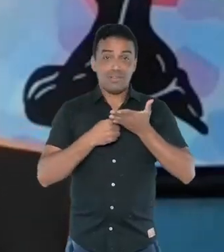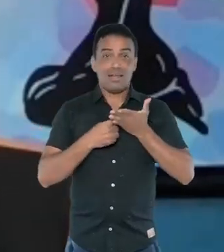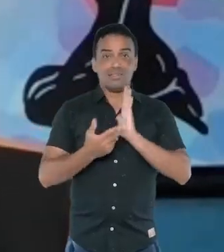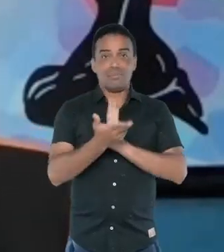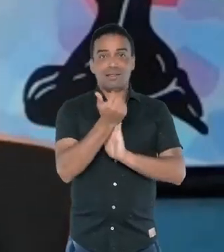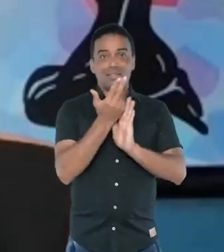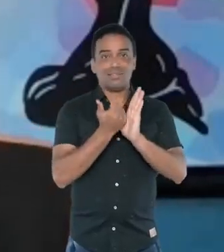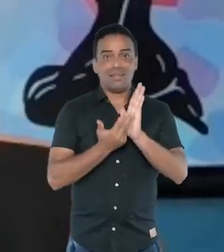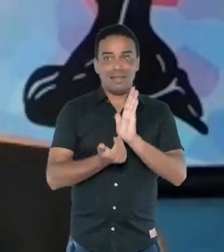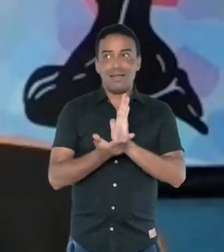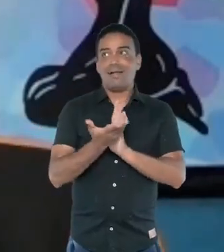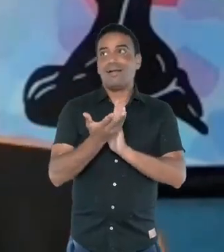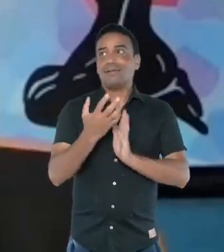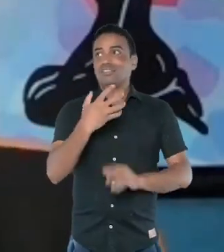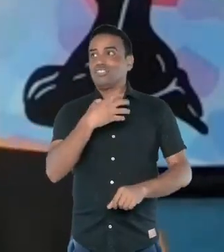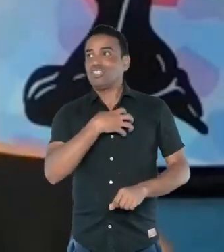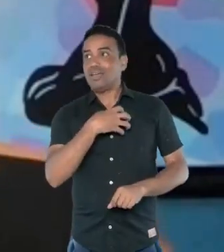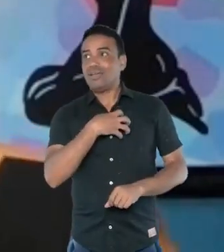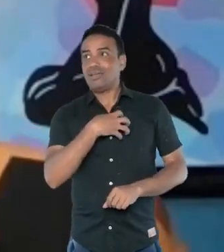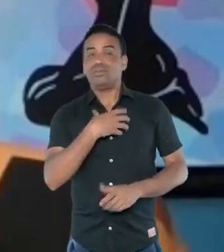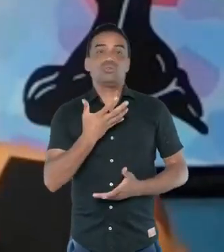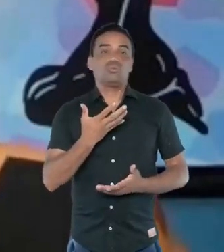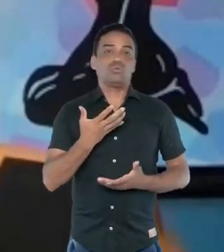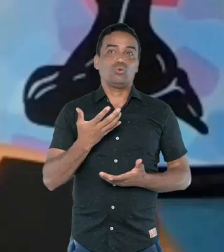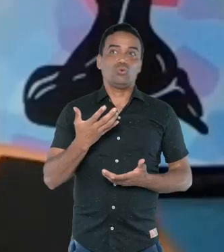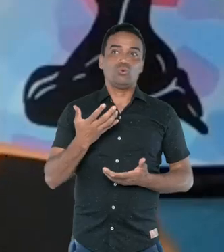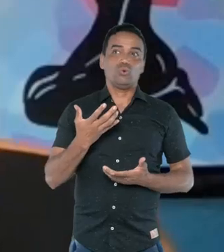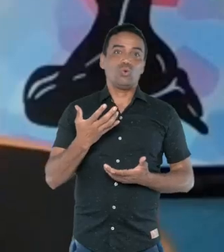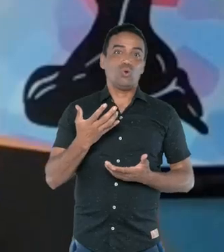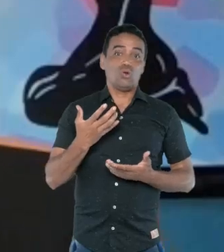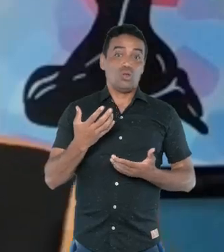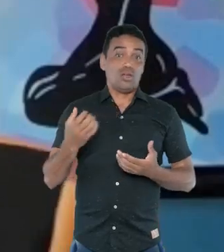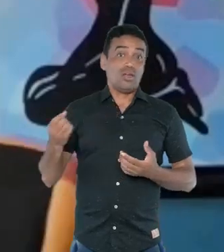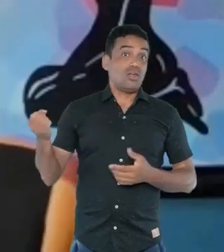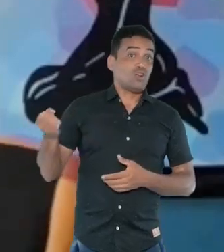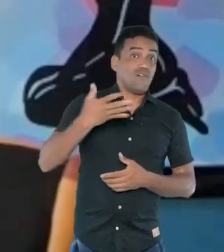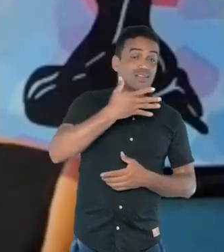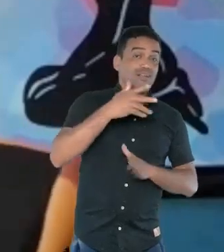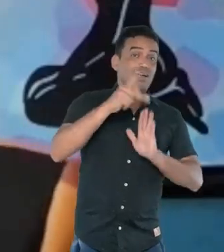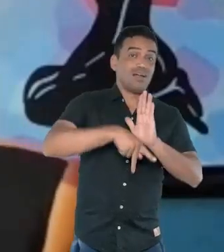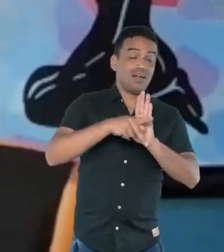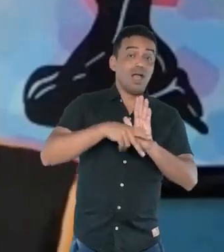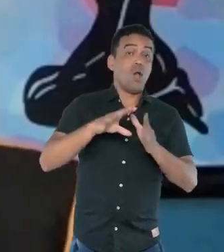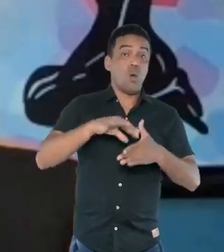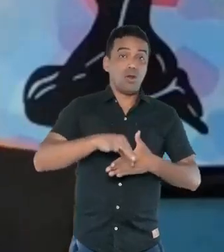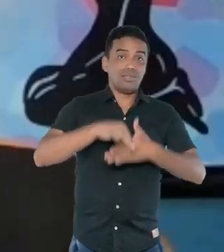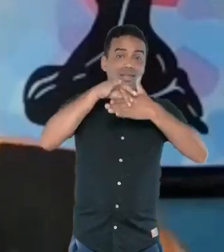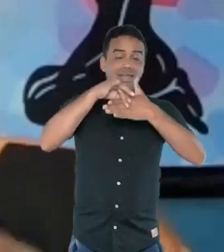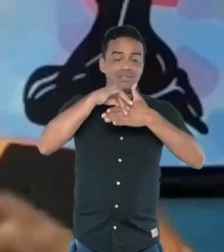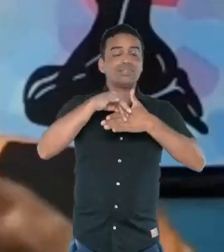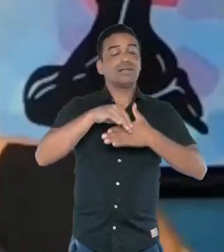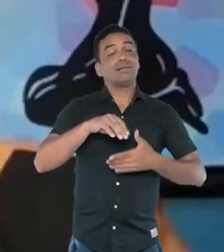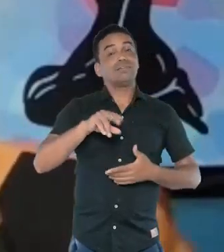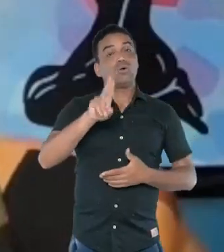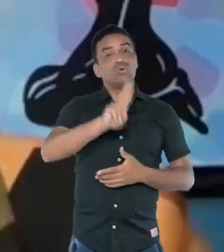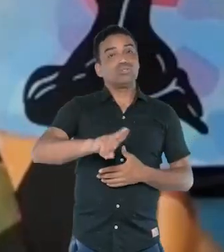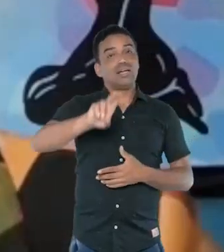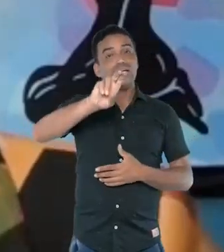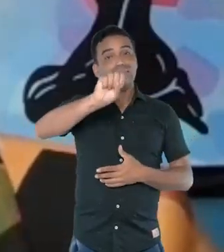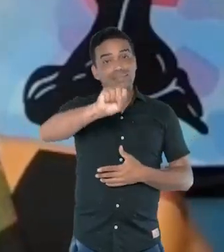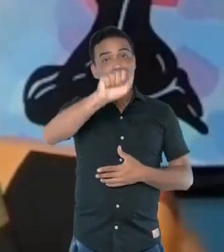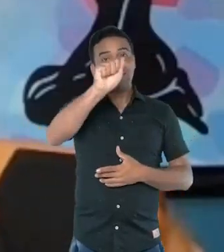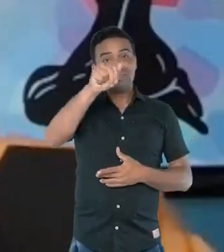desenhar um módulo, né, sobre inovação, sobre liderança, a ideia de usar Sankofa, né, para